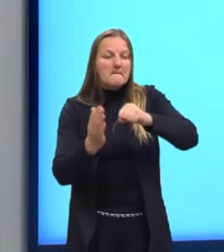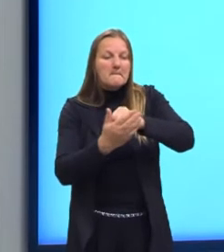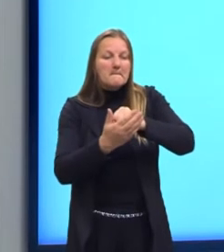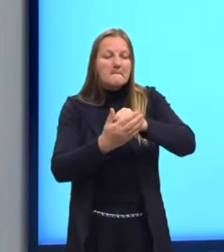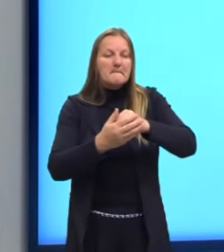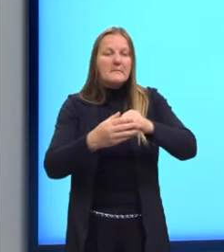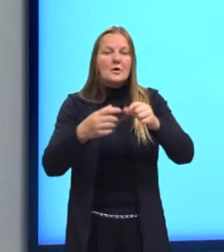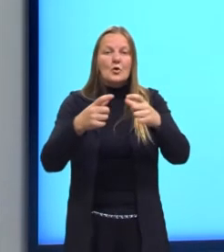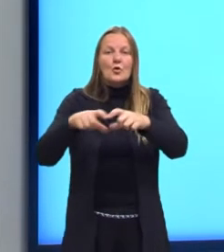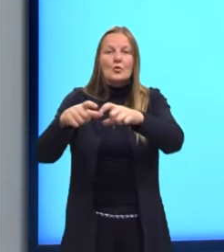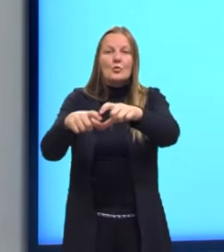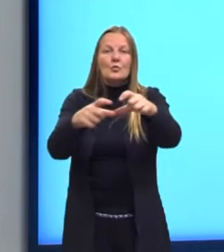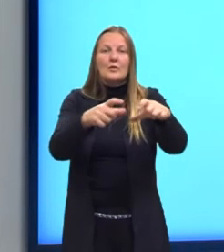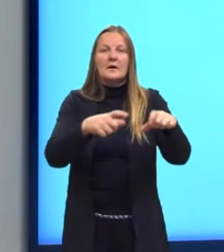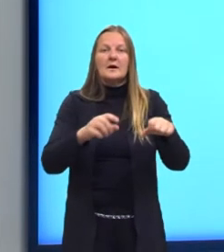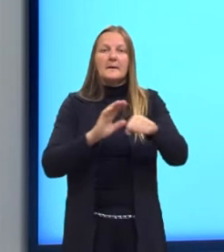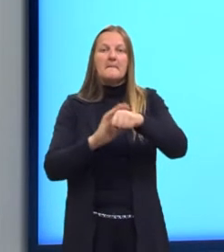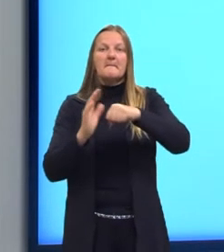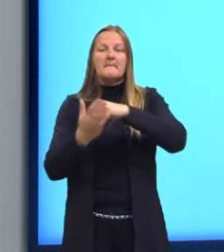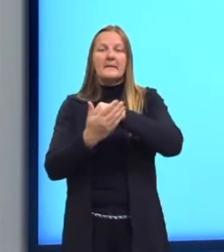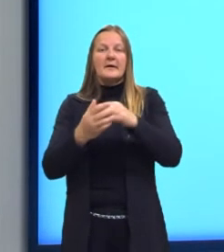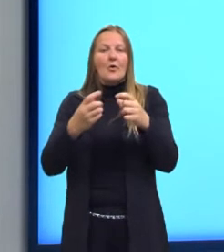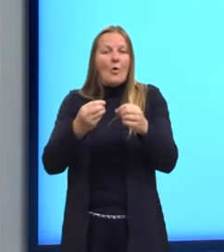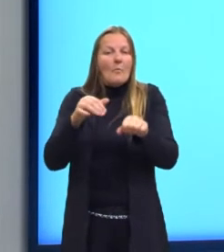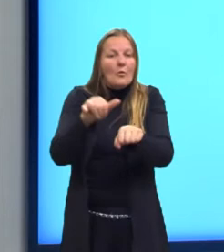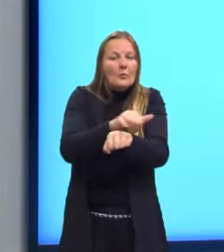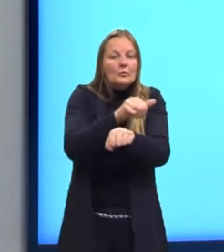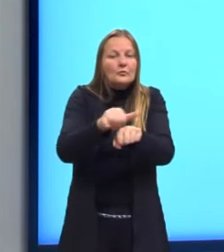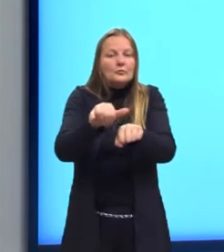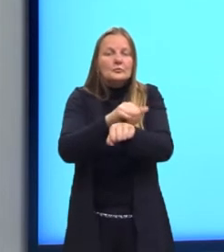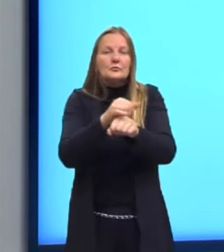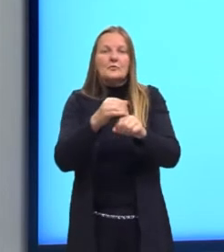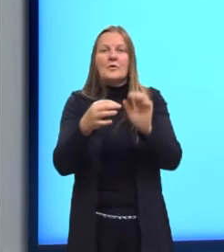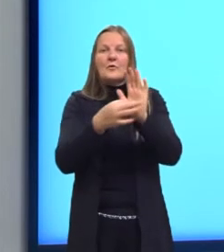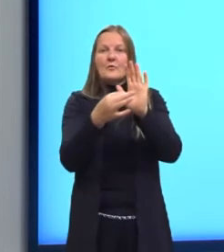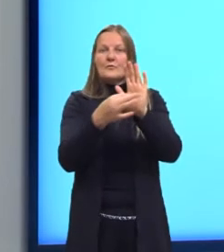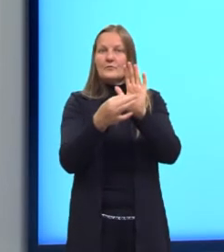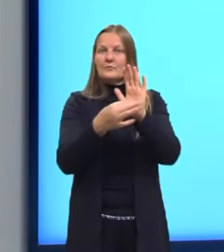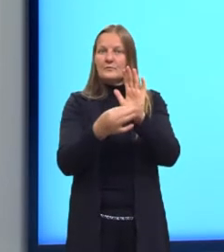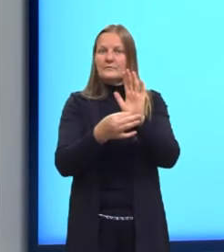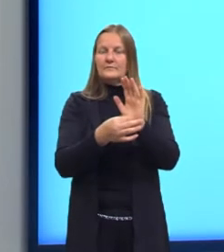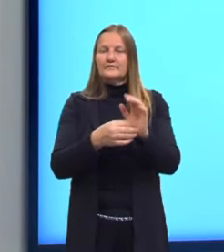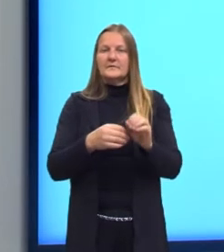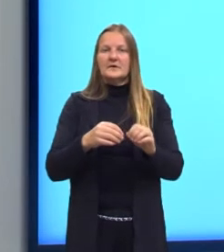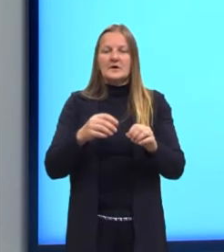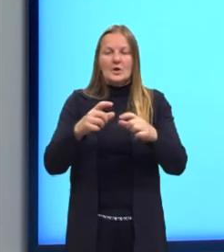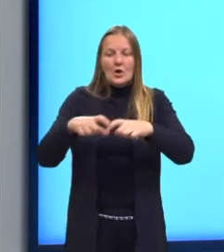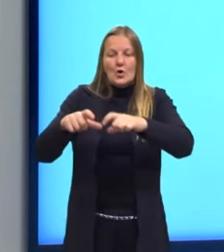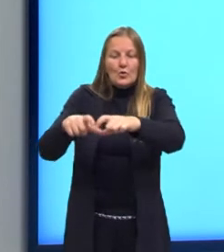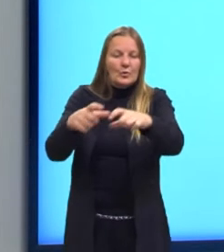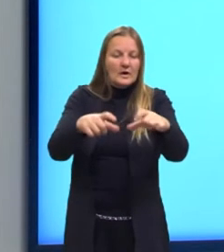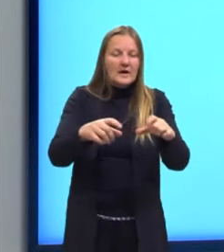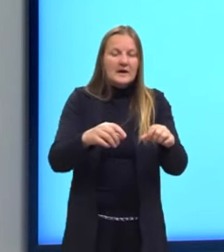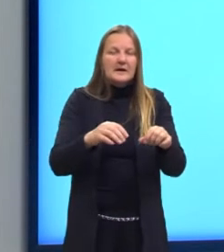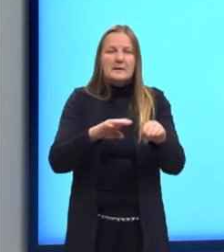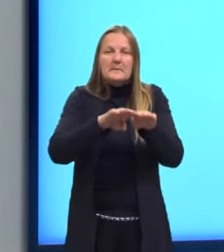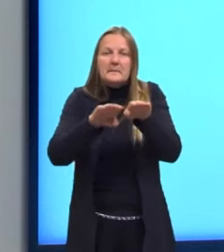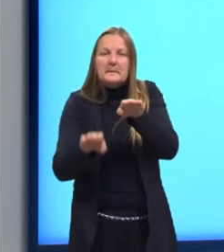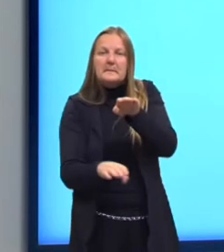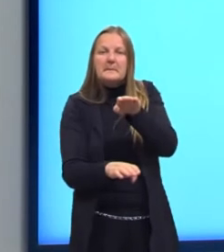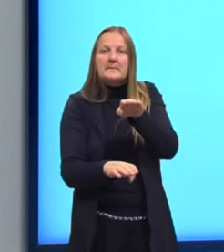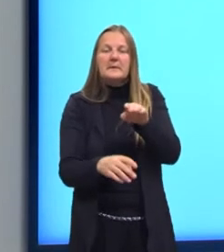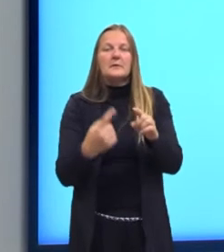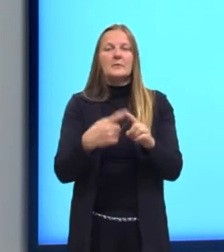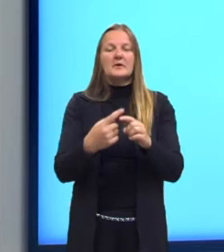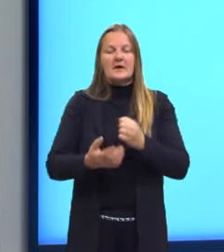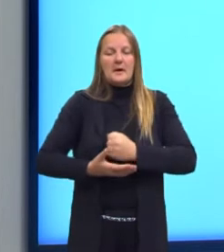então eu vou tendo sugestões de como eu vou construir esse argumentos onde na zona periféricas porque para auxiliar na